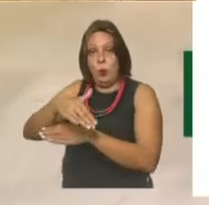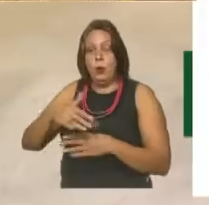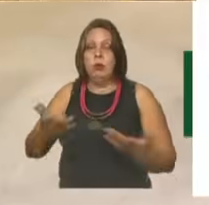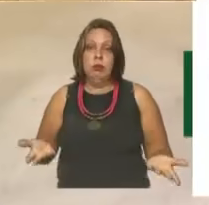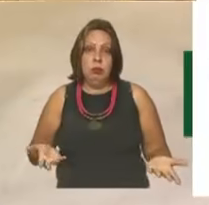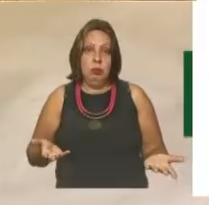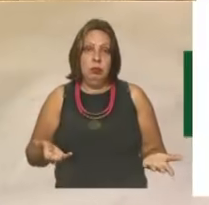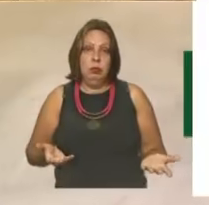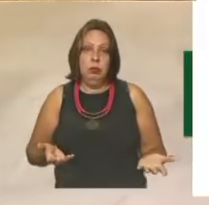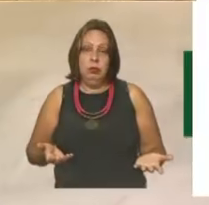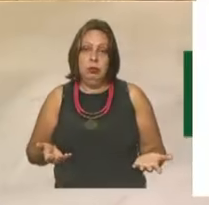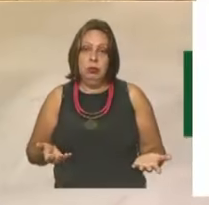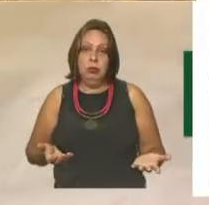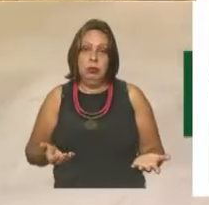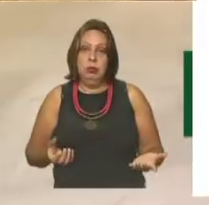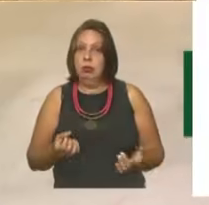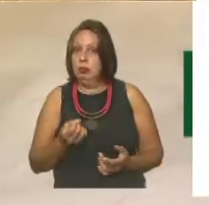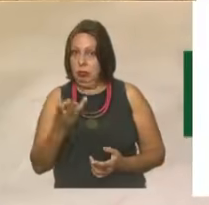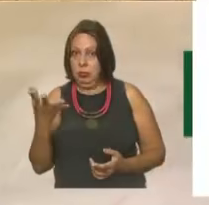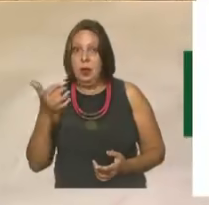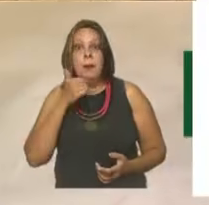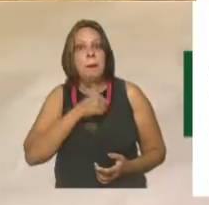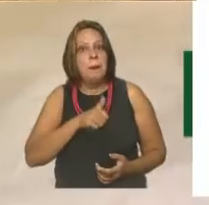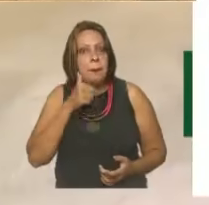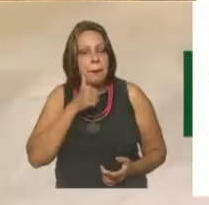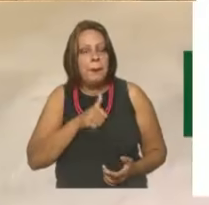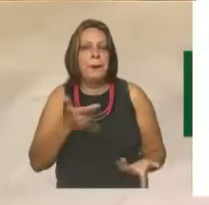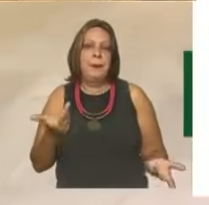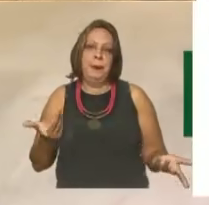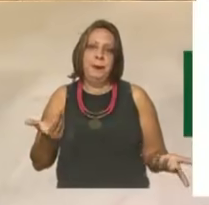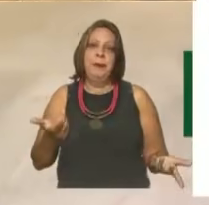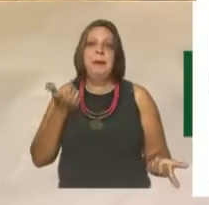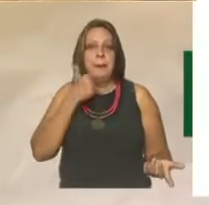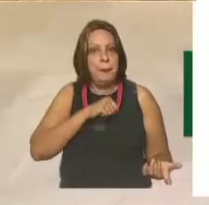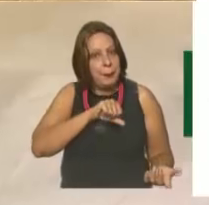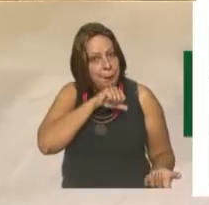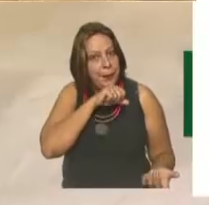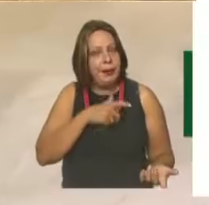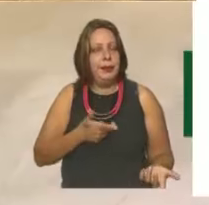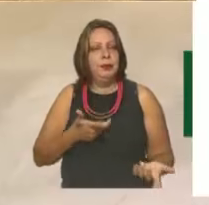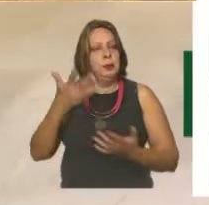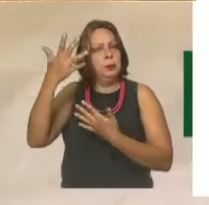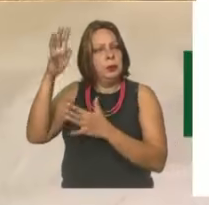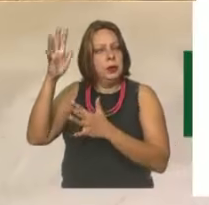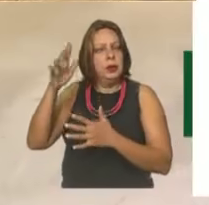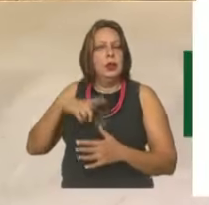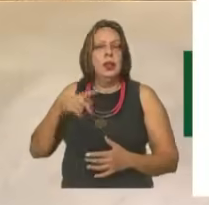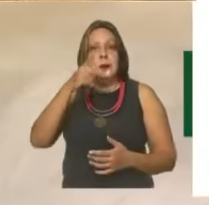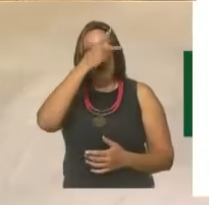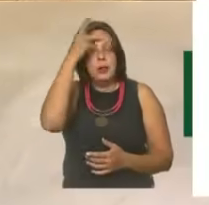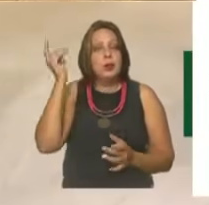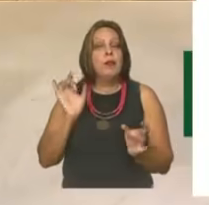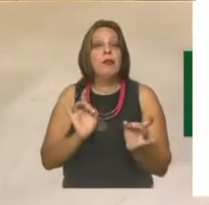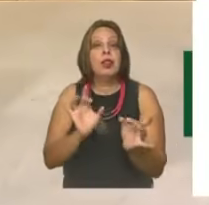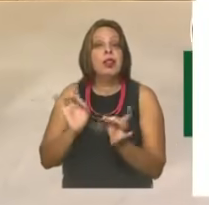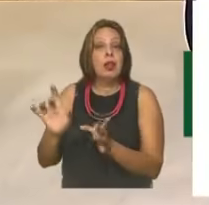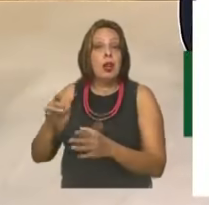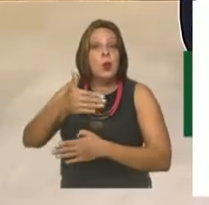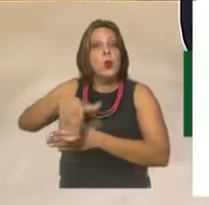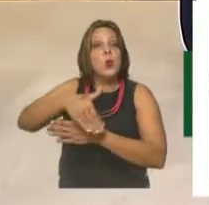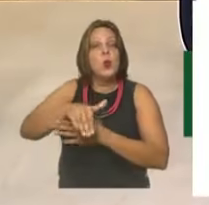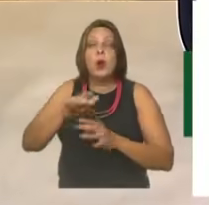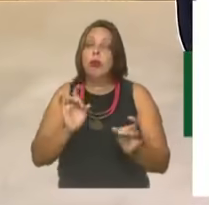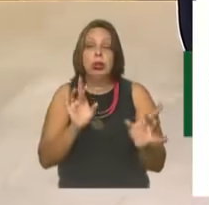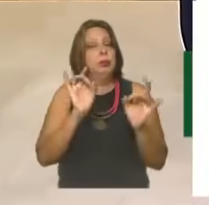né, muito, a grande maioria são mulheres, né, então são mamães também, então já desde já... Parabéns às mamães colaboradoras do Caju Cap.